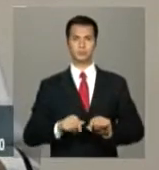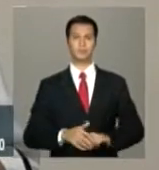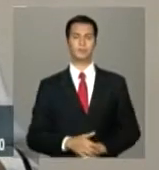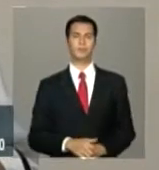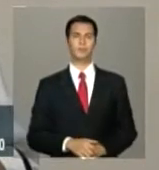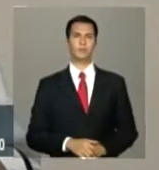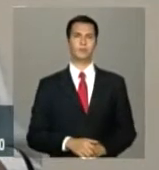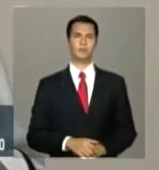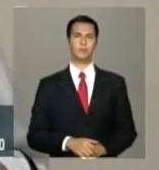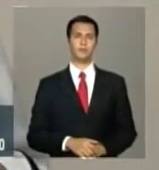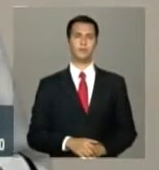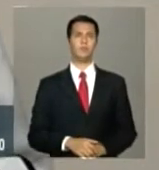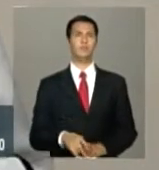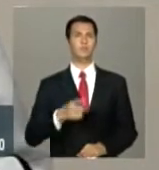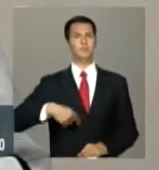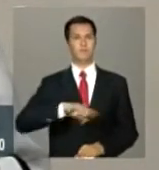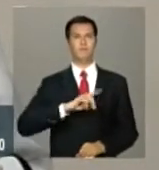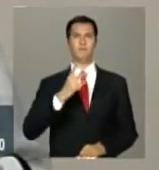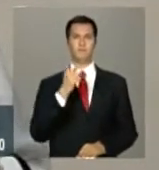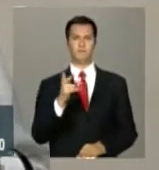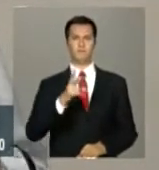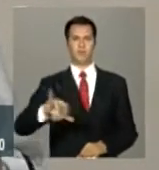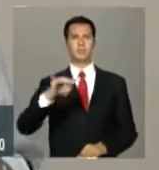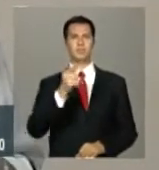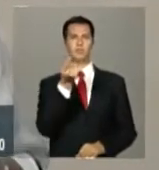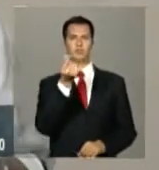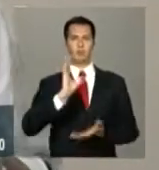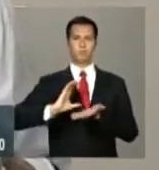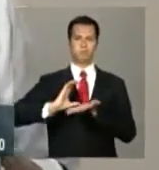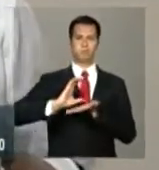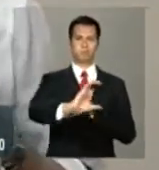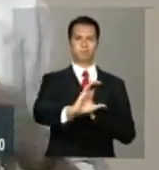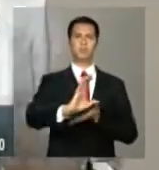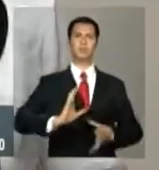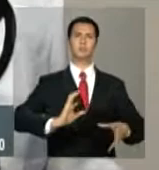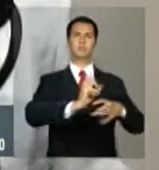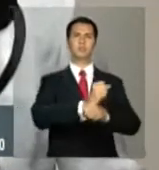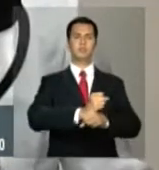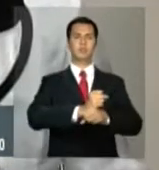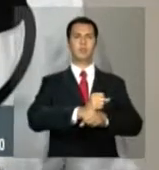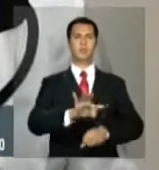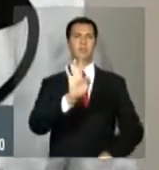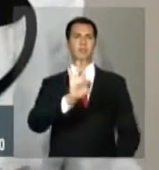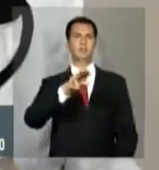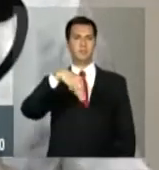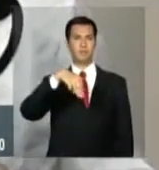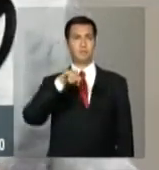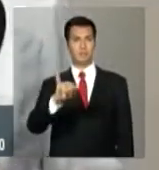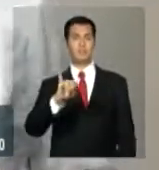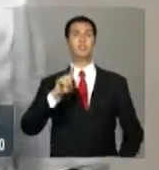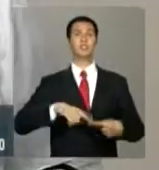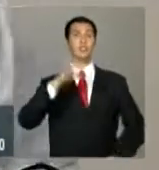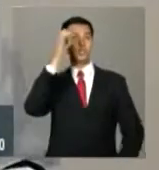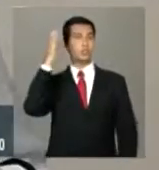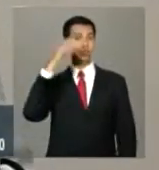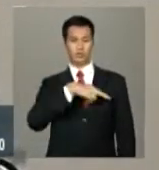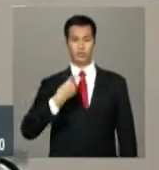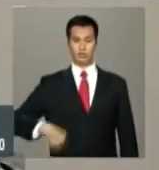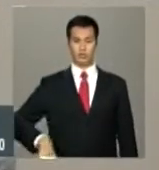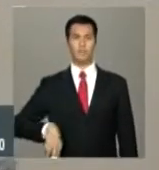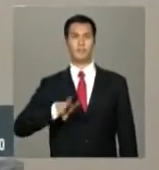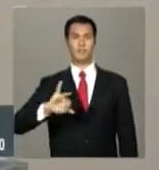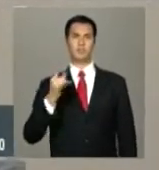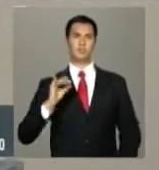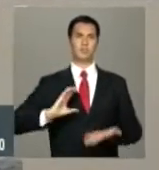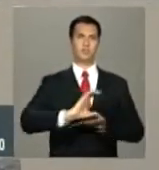fazer um aporte ao Fundo Monetário Internacional. A China aportando 43,